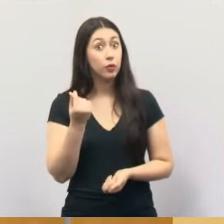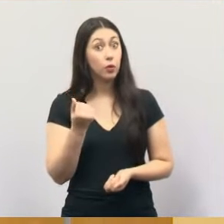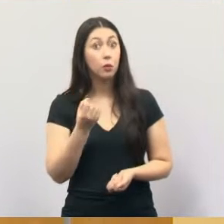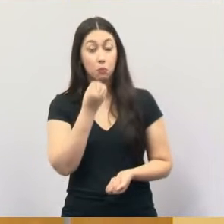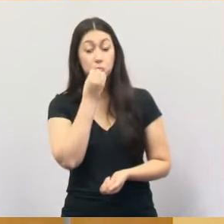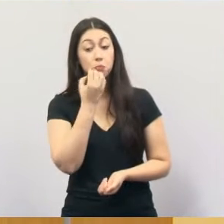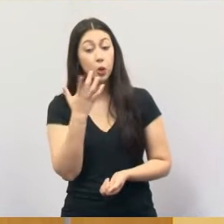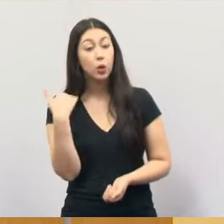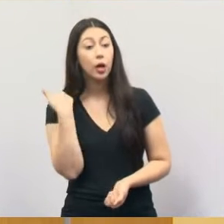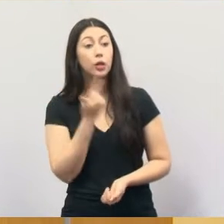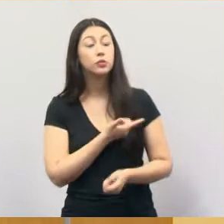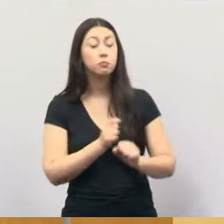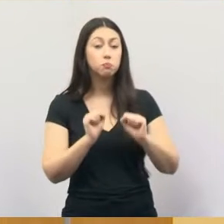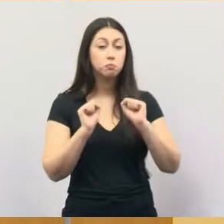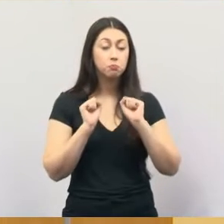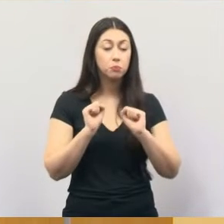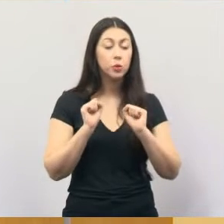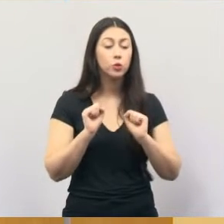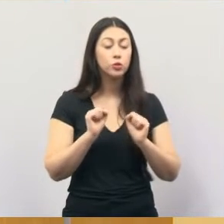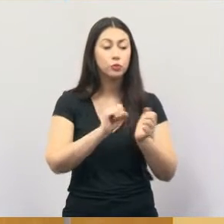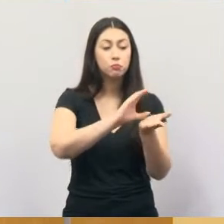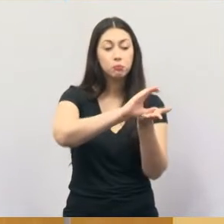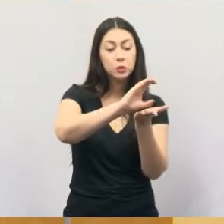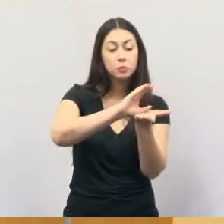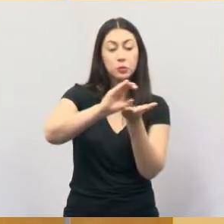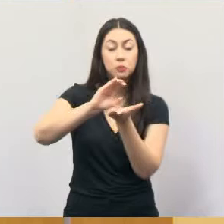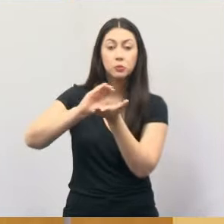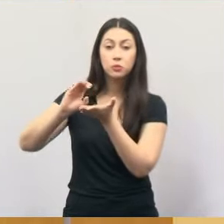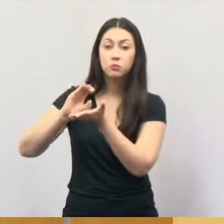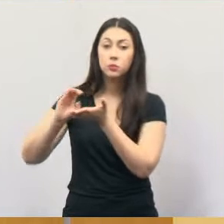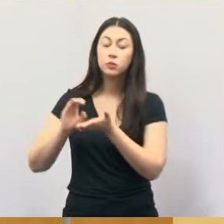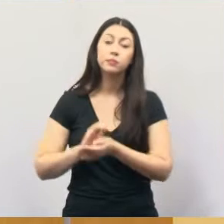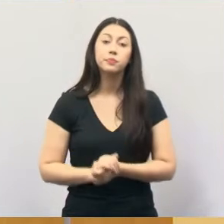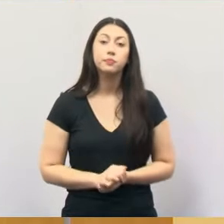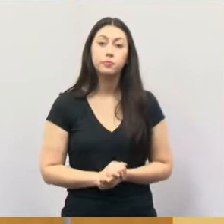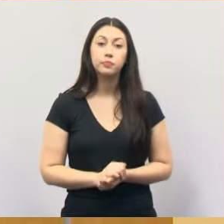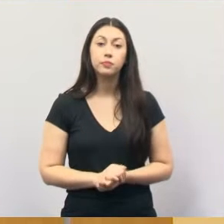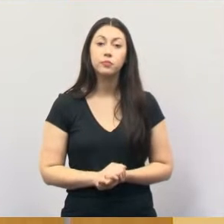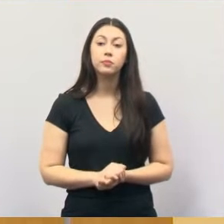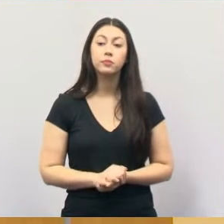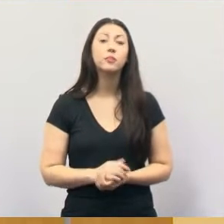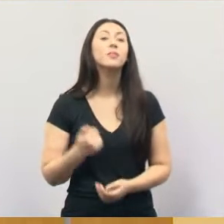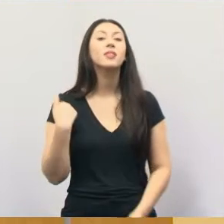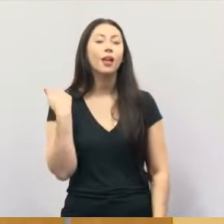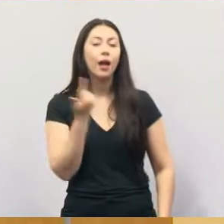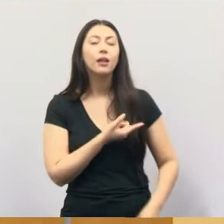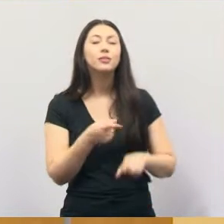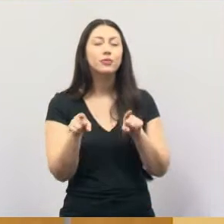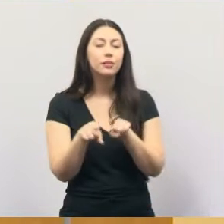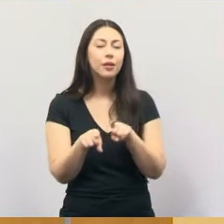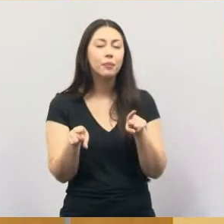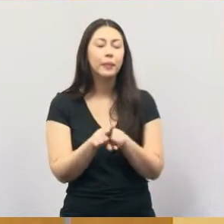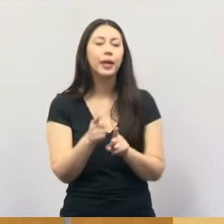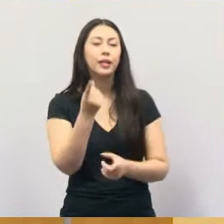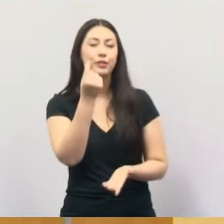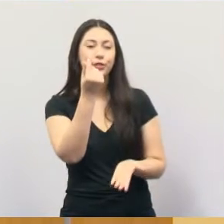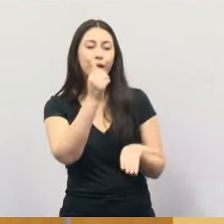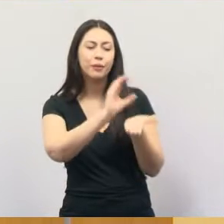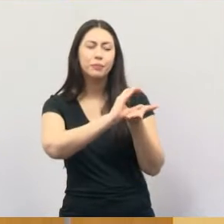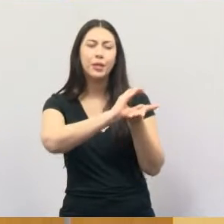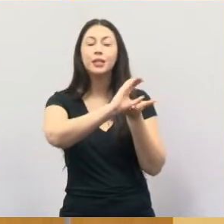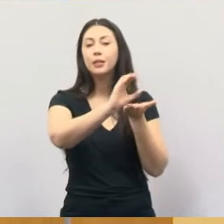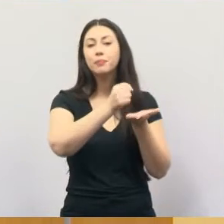excessivo, bom para ser distribuído na cidade, e a gente vai estar mandando também para